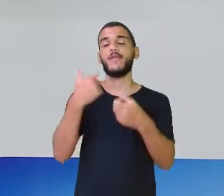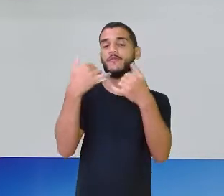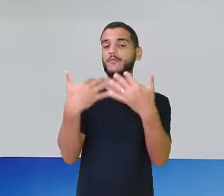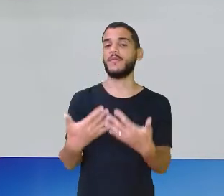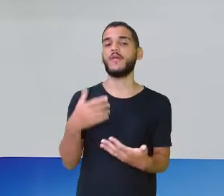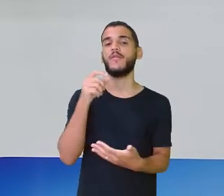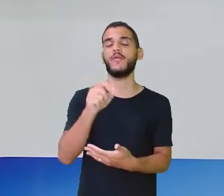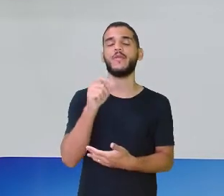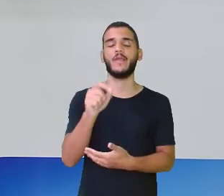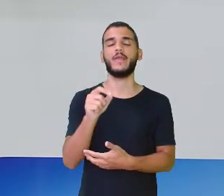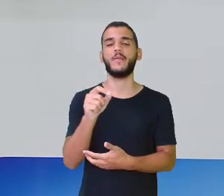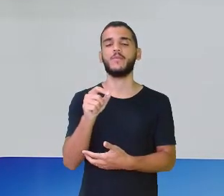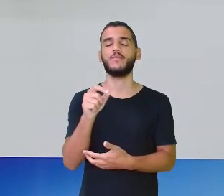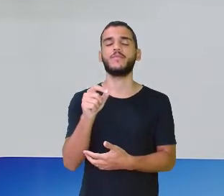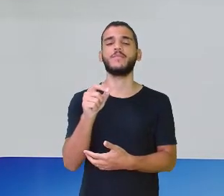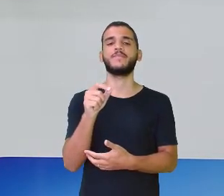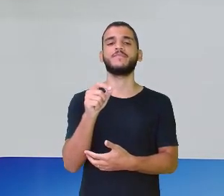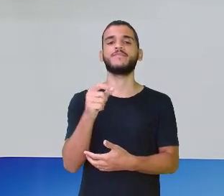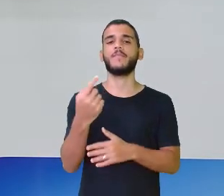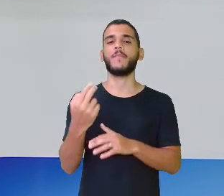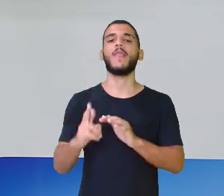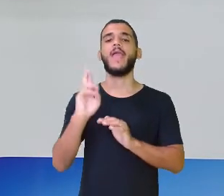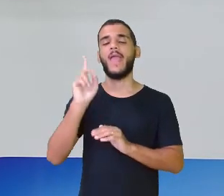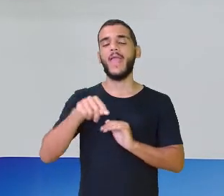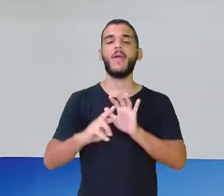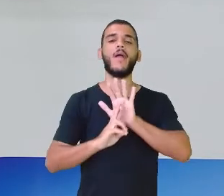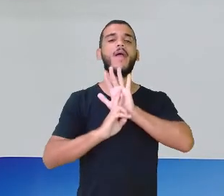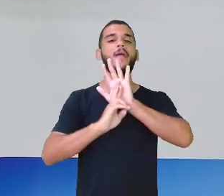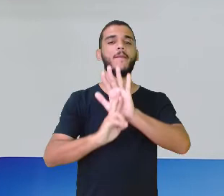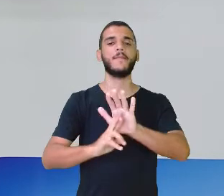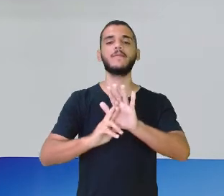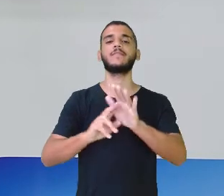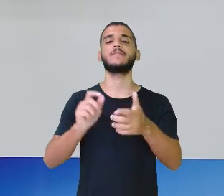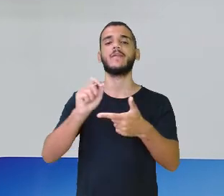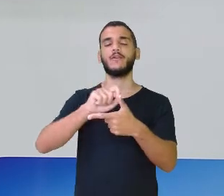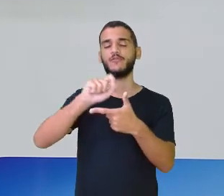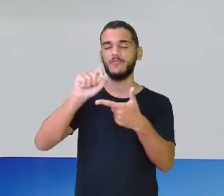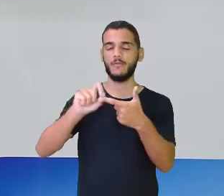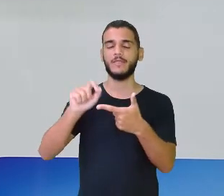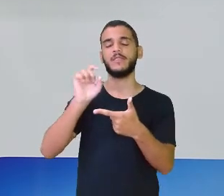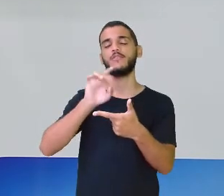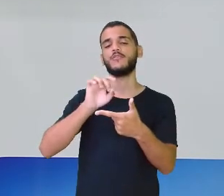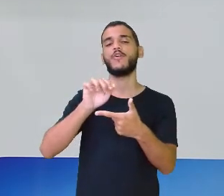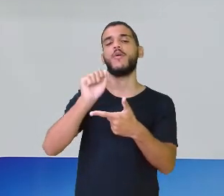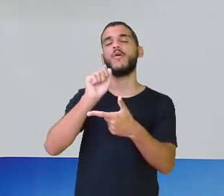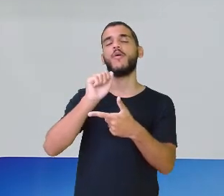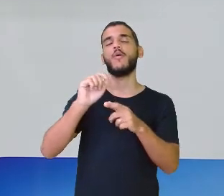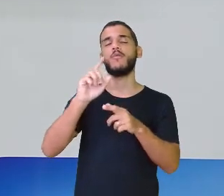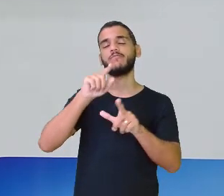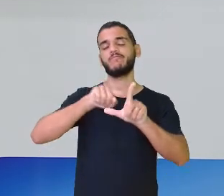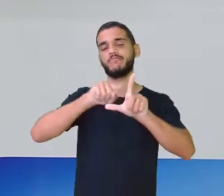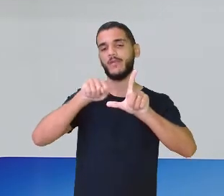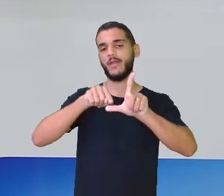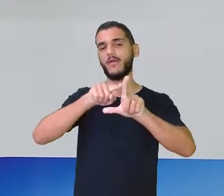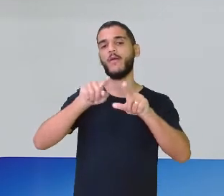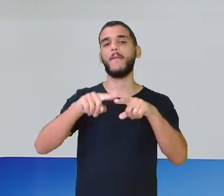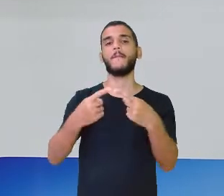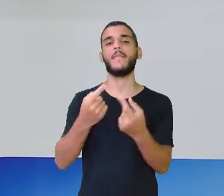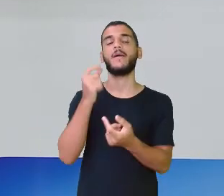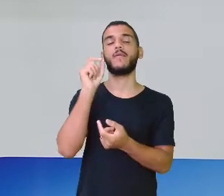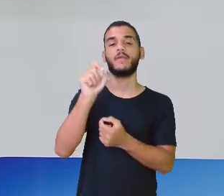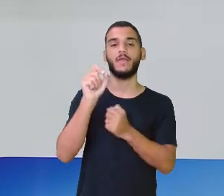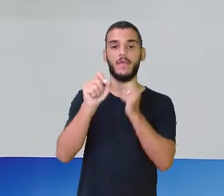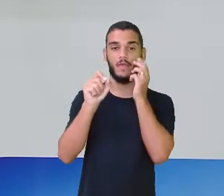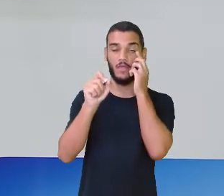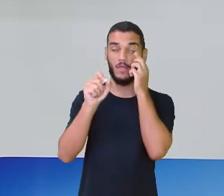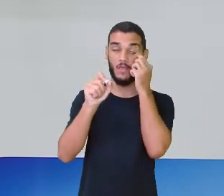uma figura, eu estou falando de uma representação geométrica, que é o ângulo, mas, claro, que